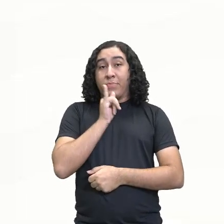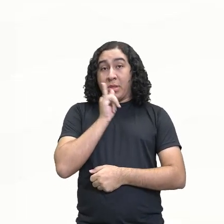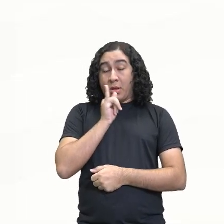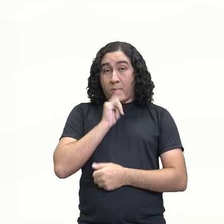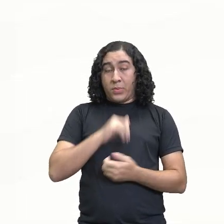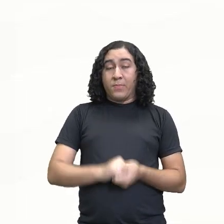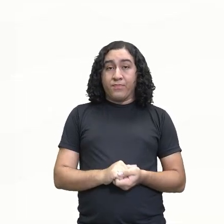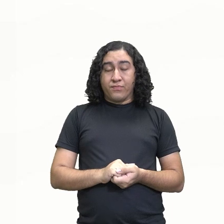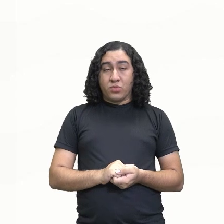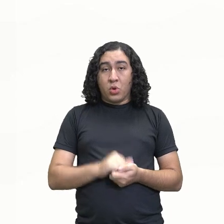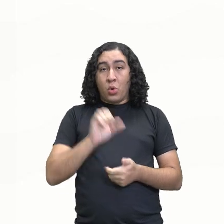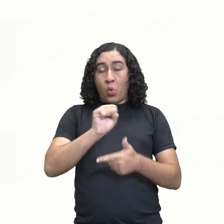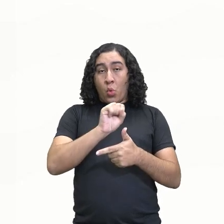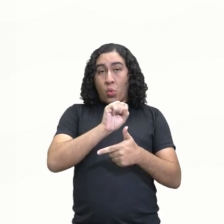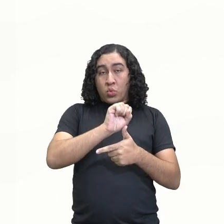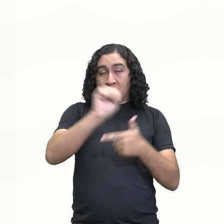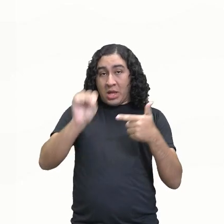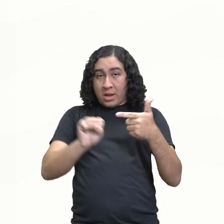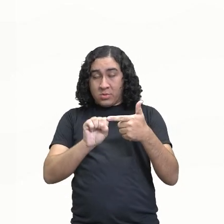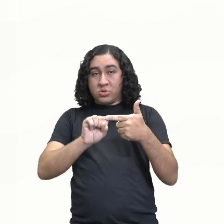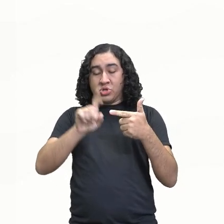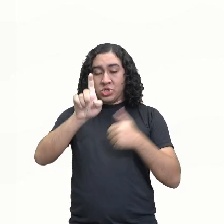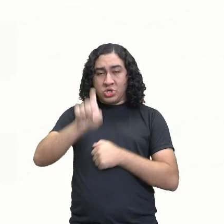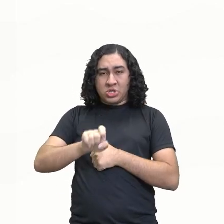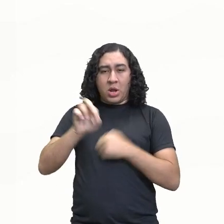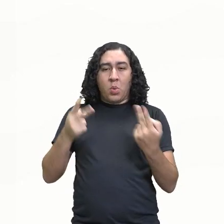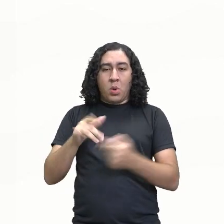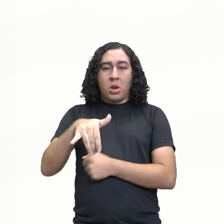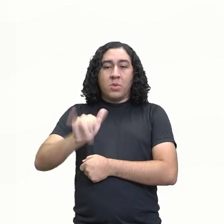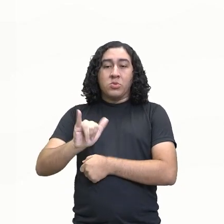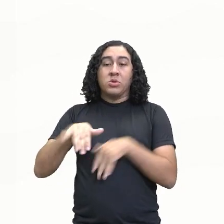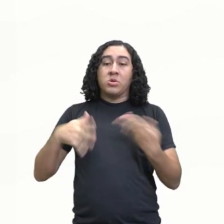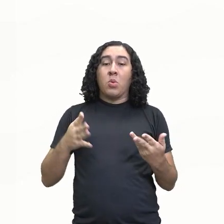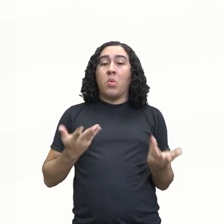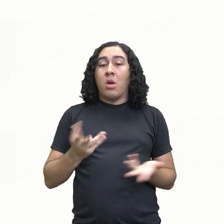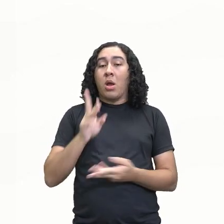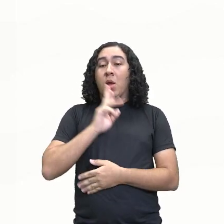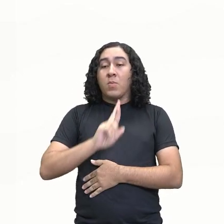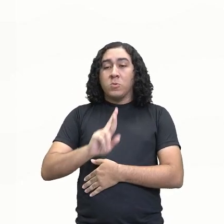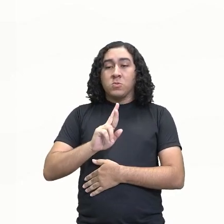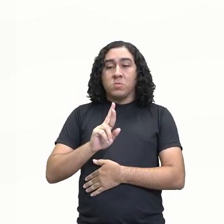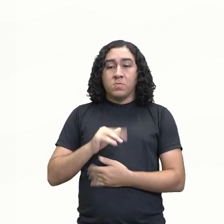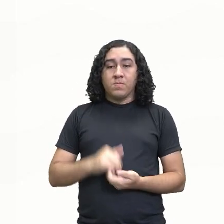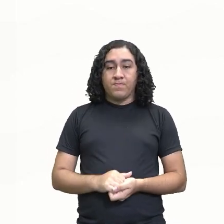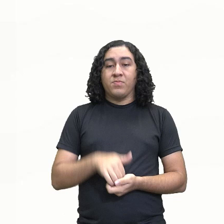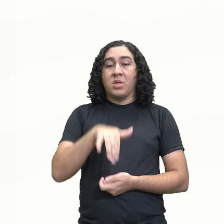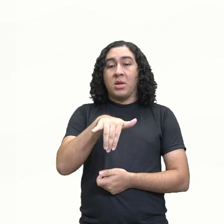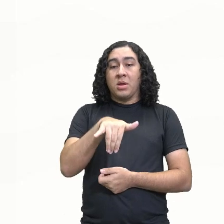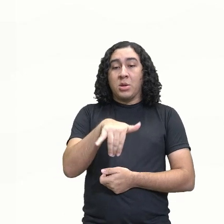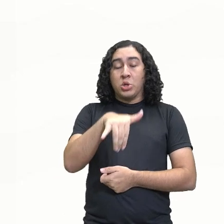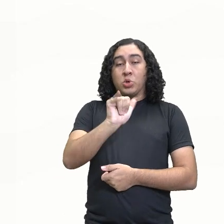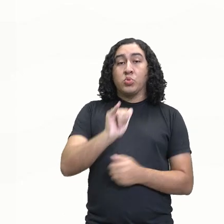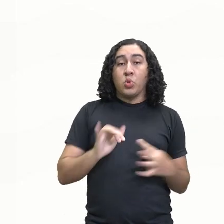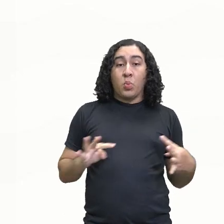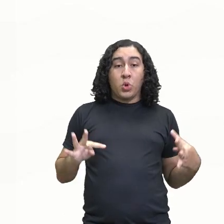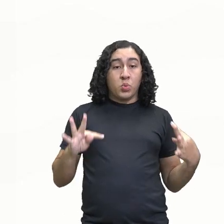y, então o seno aqui da nossa função será igual a y para todo, não é?